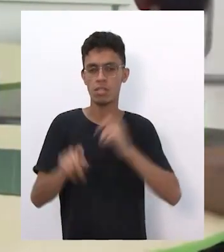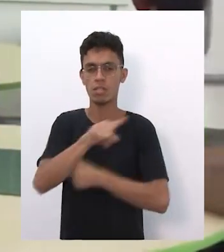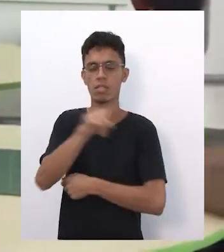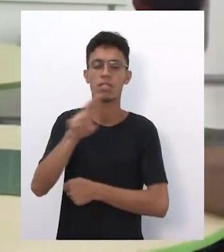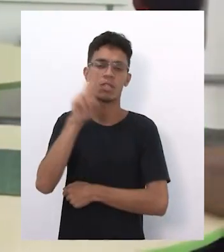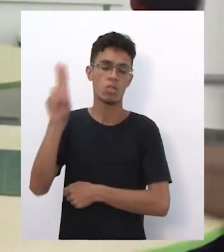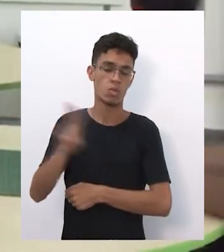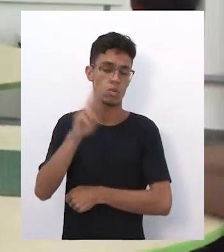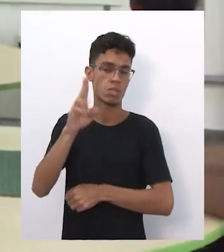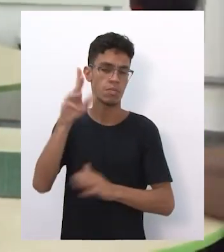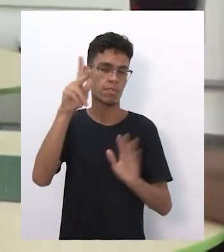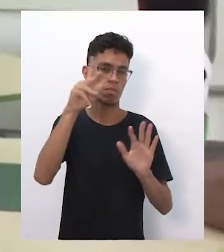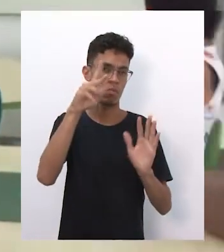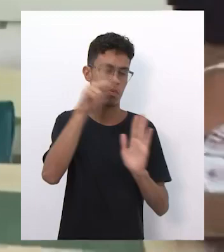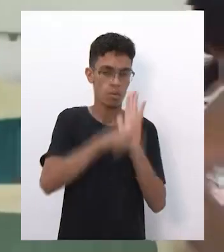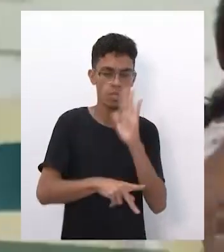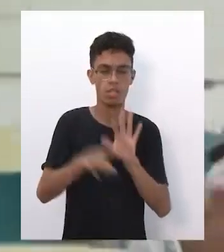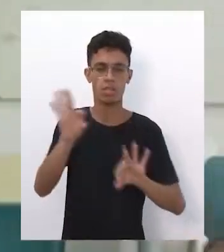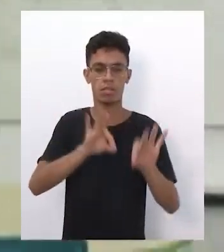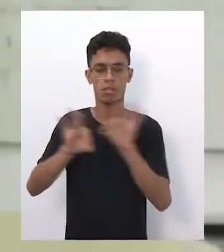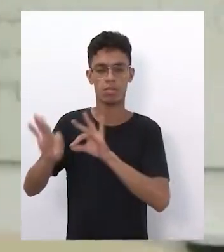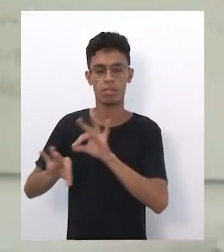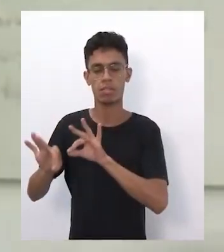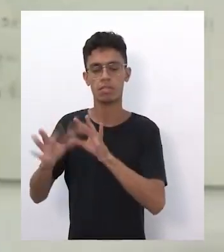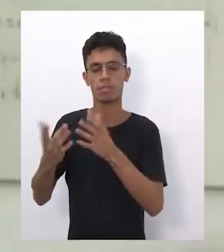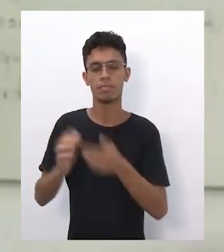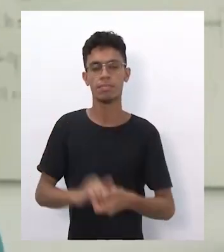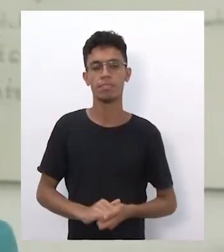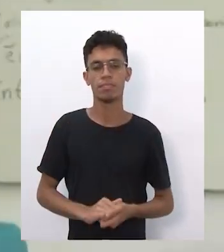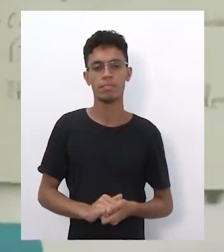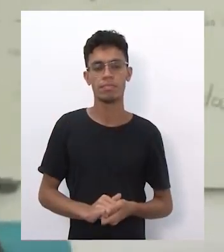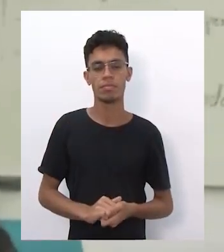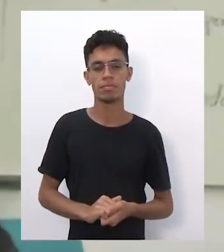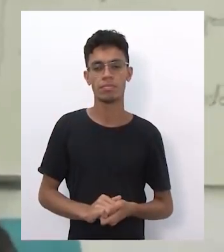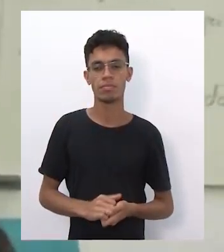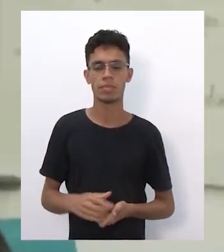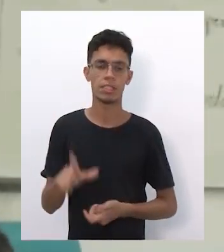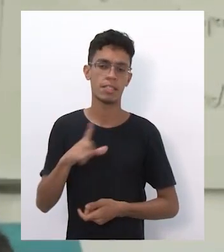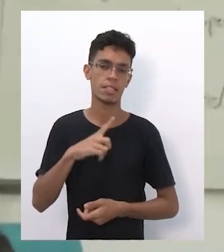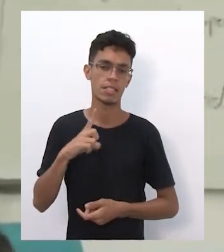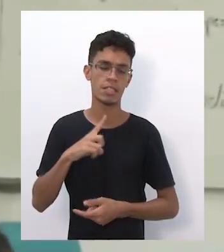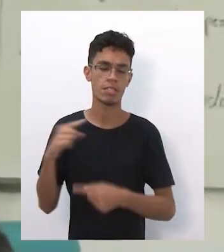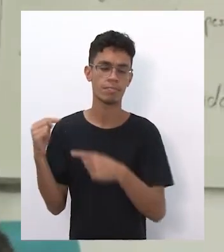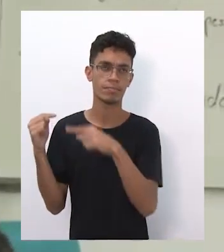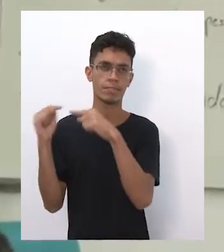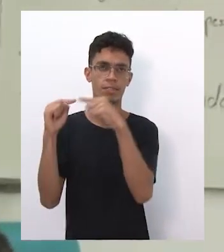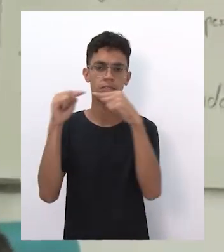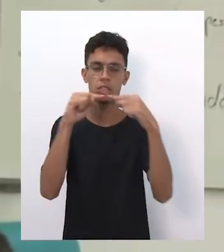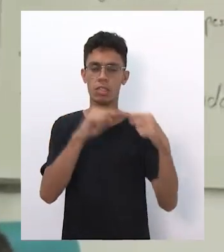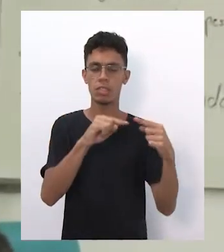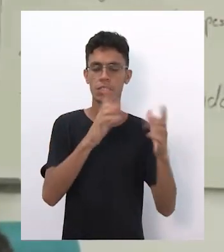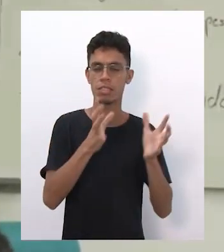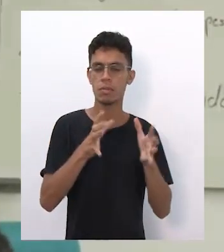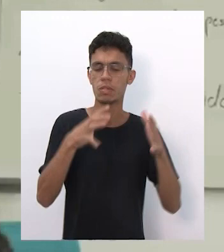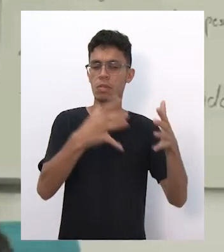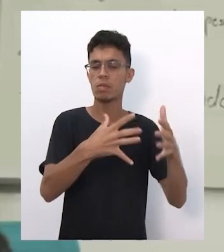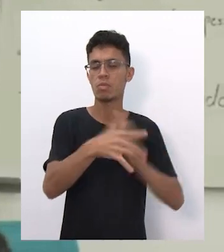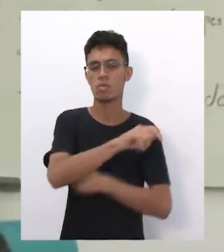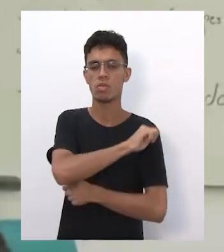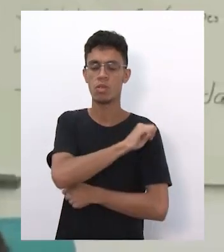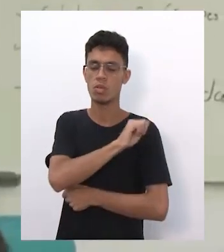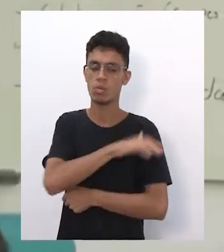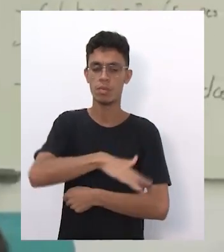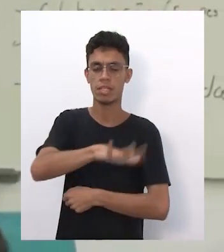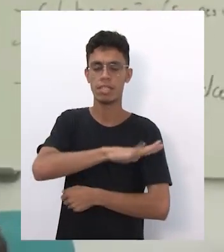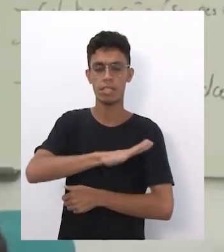por projetos. É um trabalho também que envolve equipes, né? Grupos de alunos, para